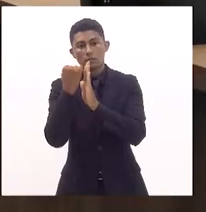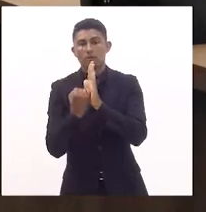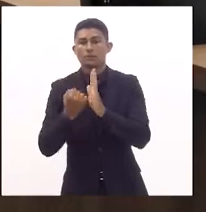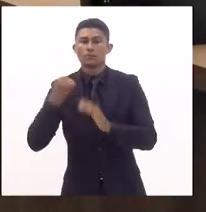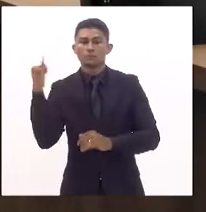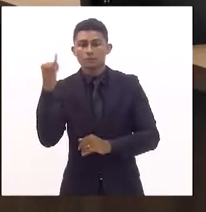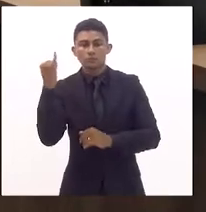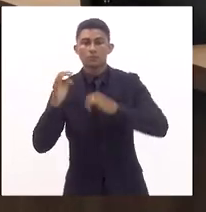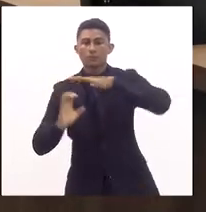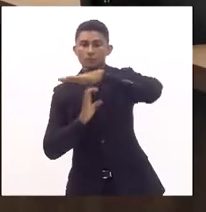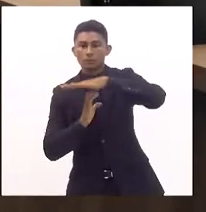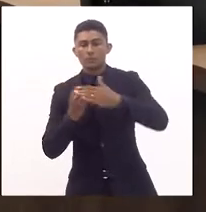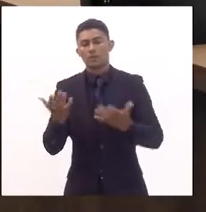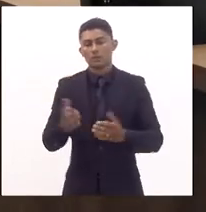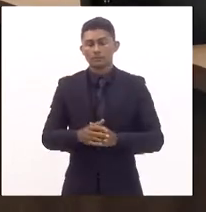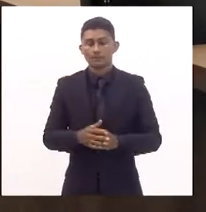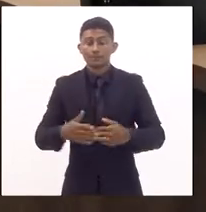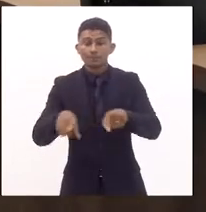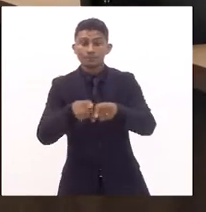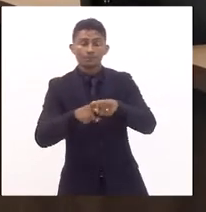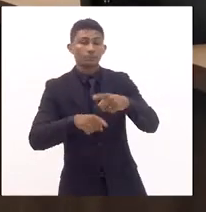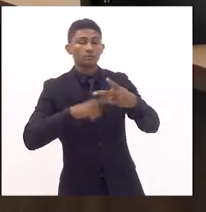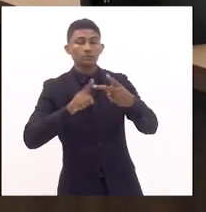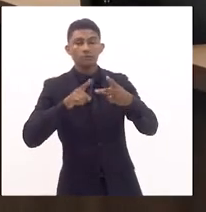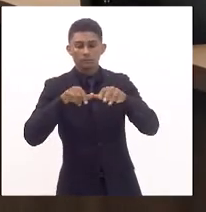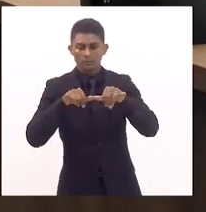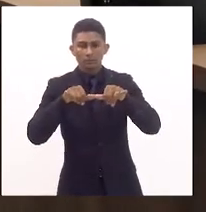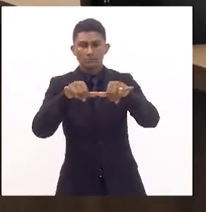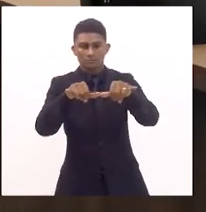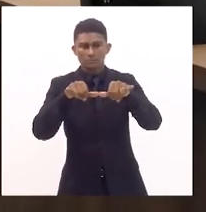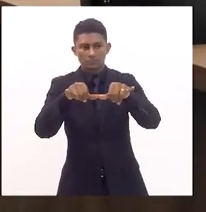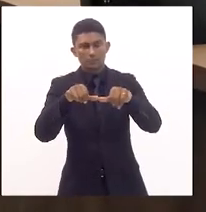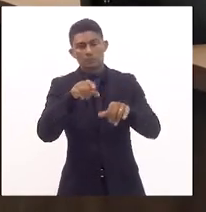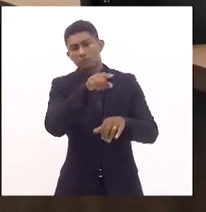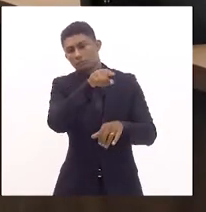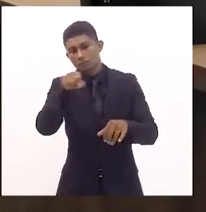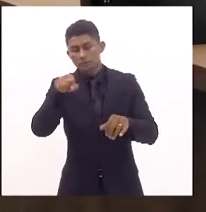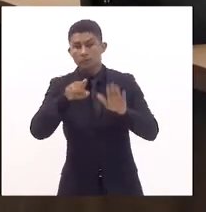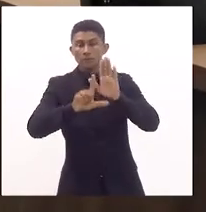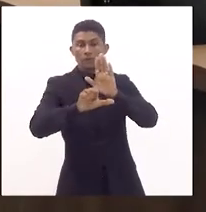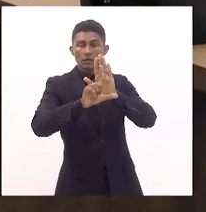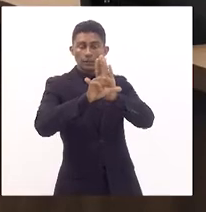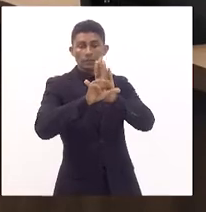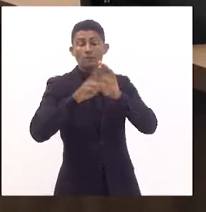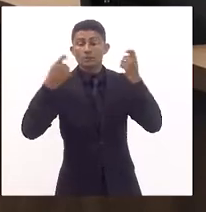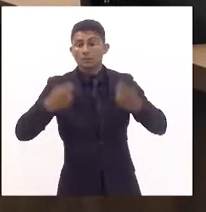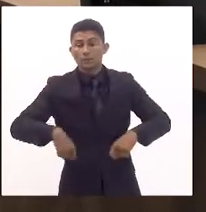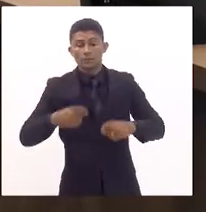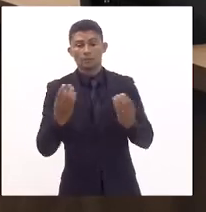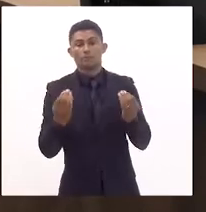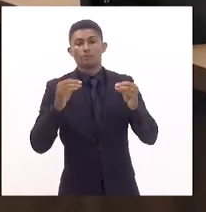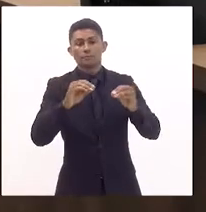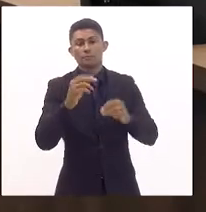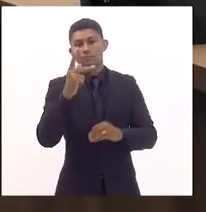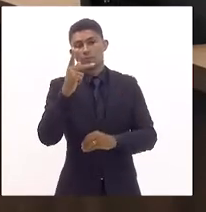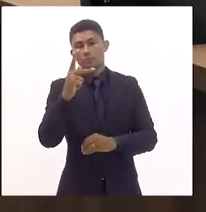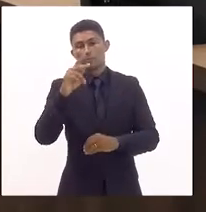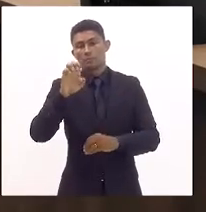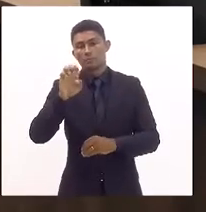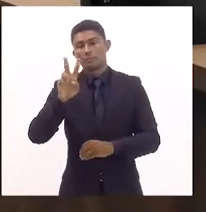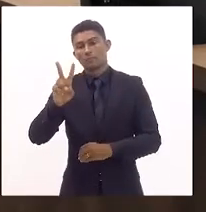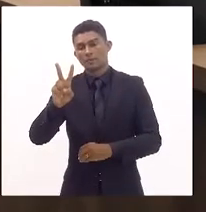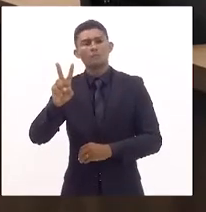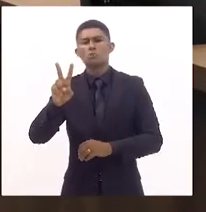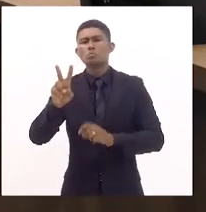ponto, os supermercados, por lei, devem instalar o PEV, ponto de entrega